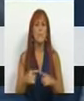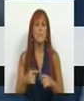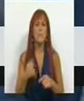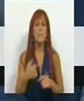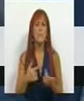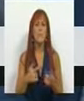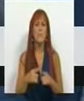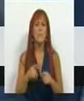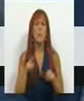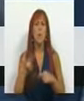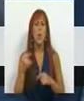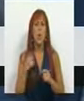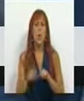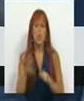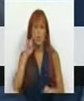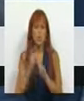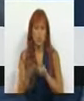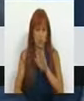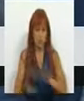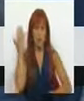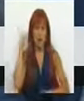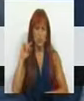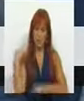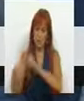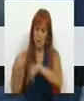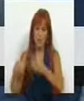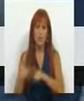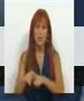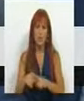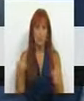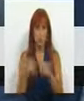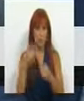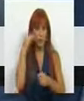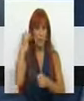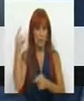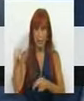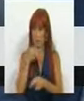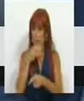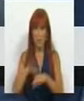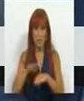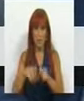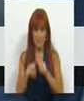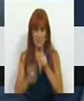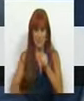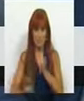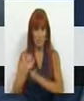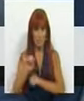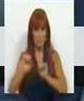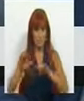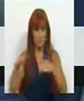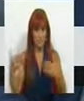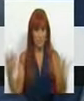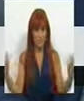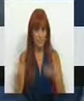E observo que, apesar do aumento das exigências dos últimos anos e dos desafios futuros que referiu na sua intervenção